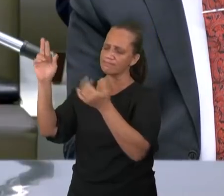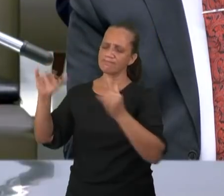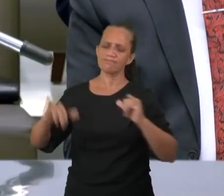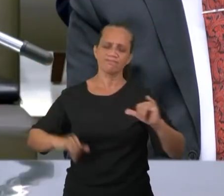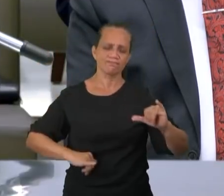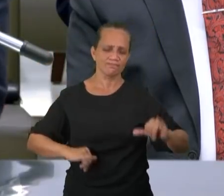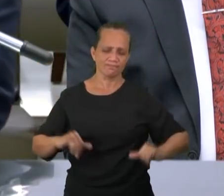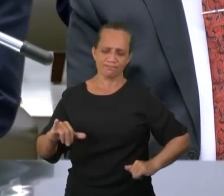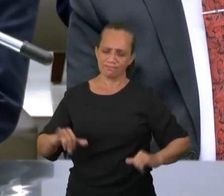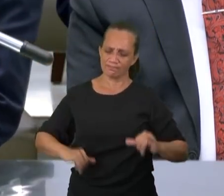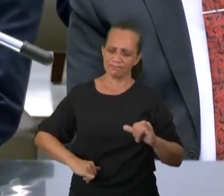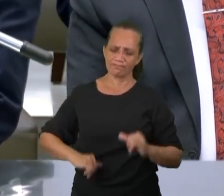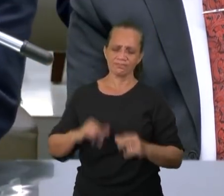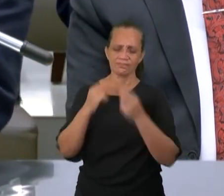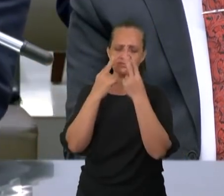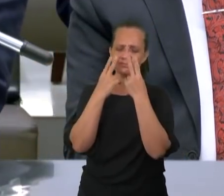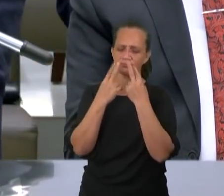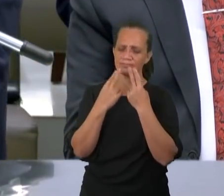aflições,